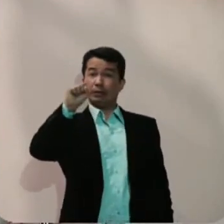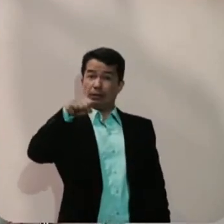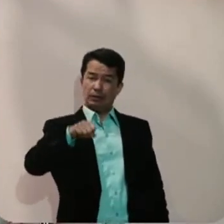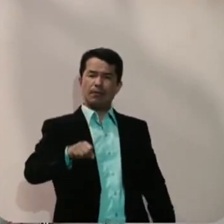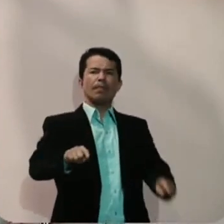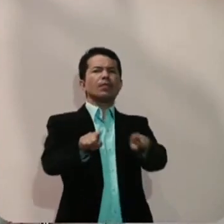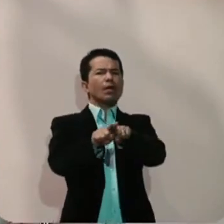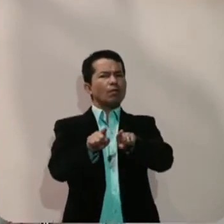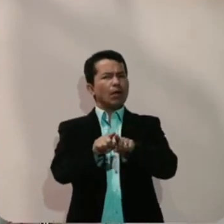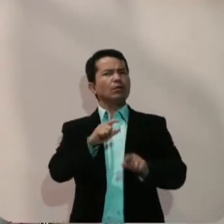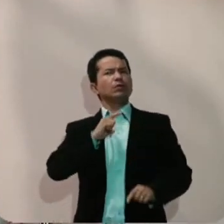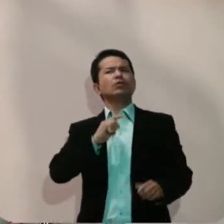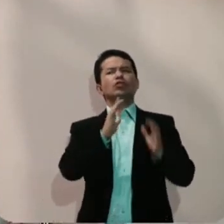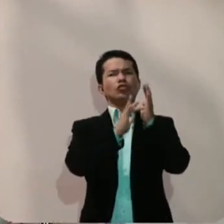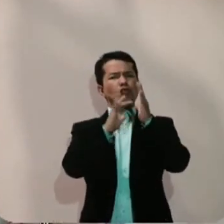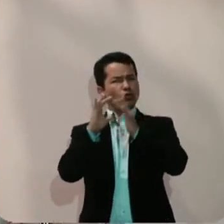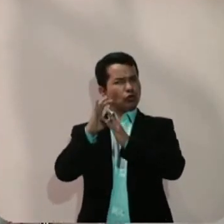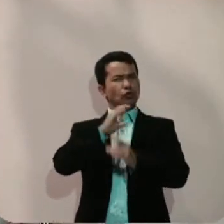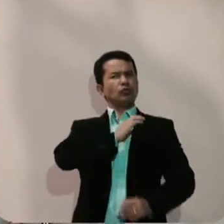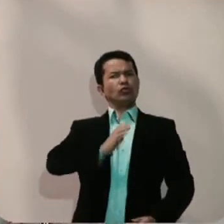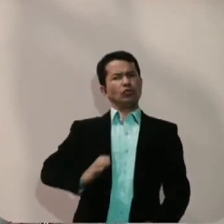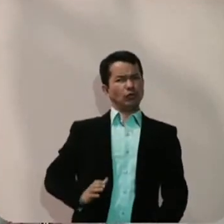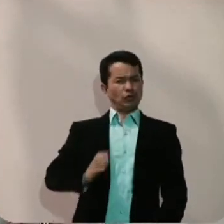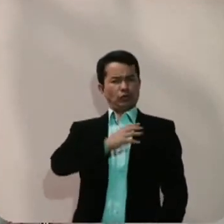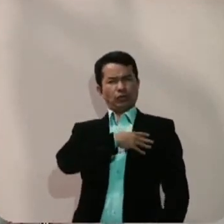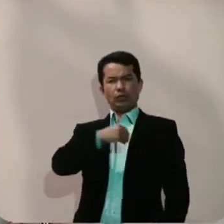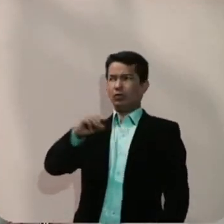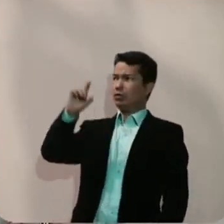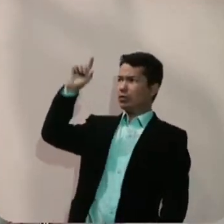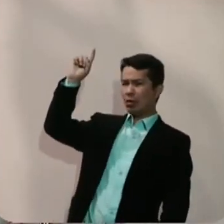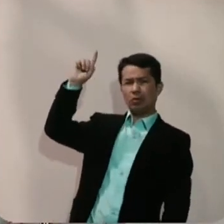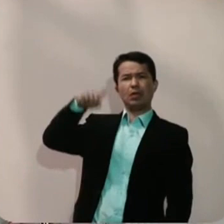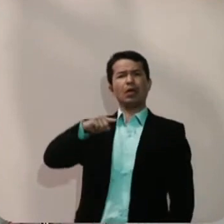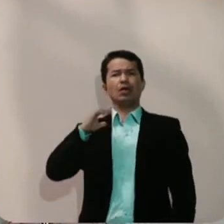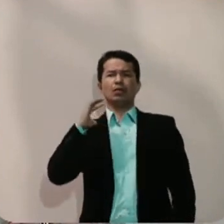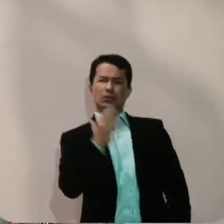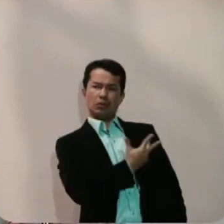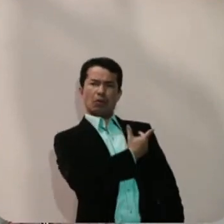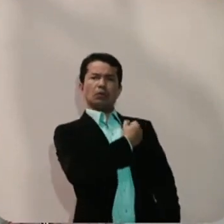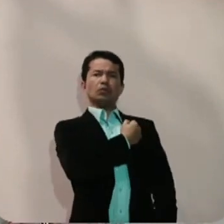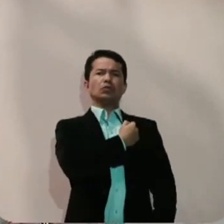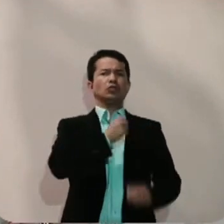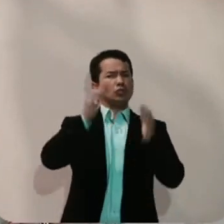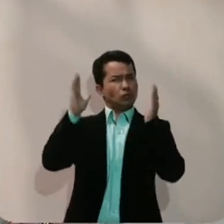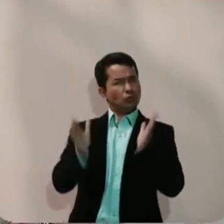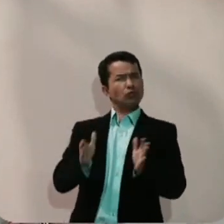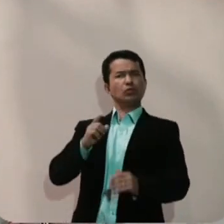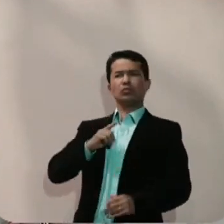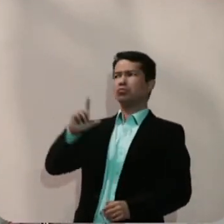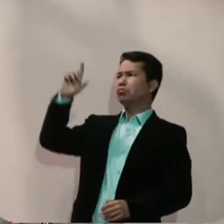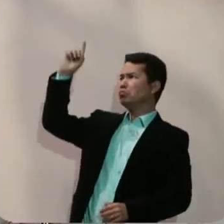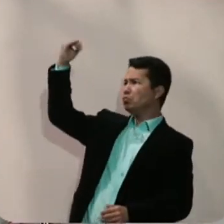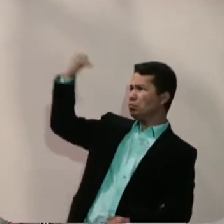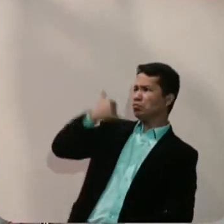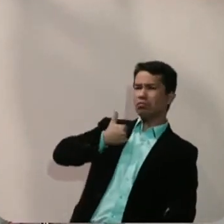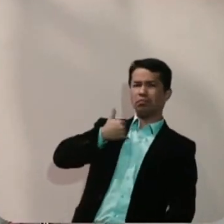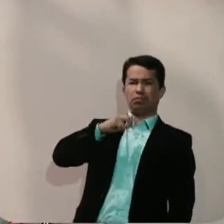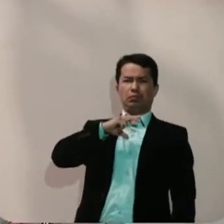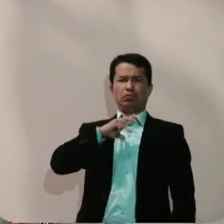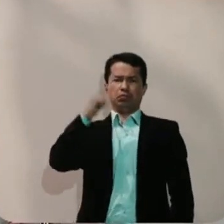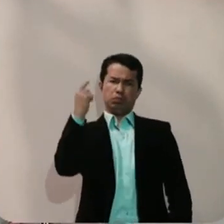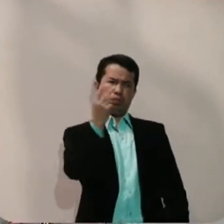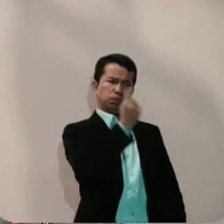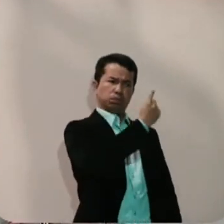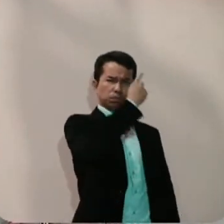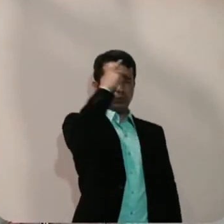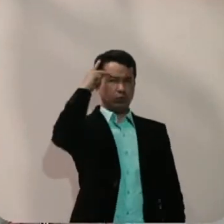Salvador, que fala direto ao nosso coração. Alguma coisa tremenda acontece nessa nossa relação com